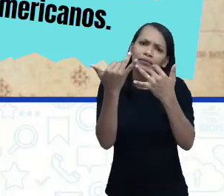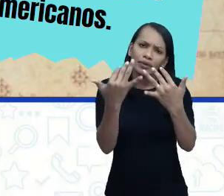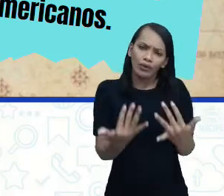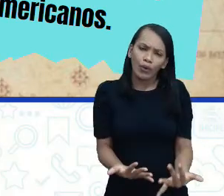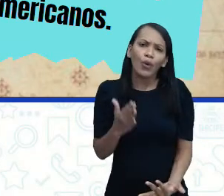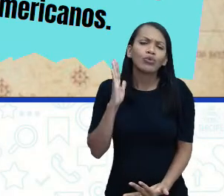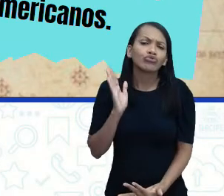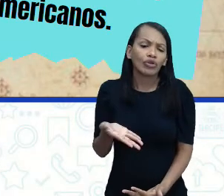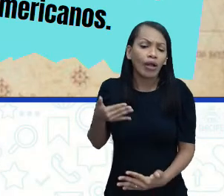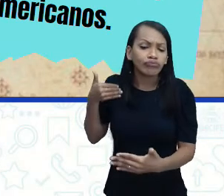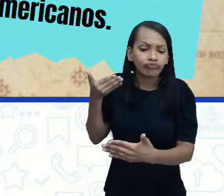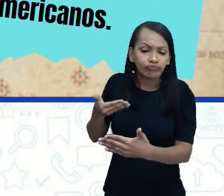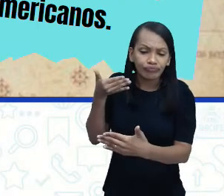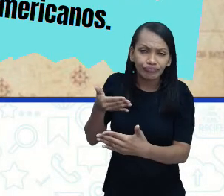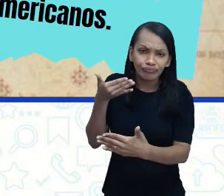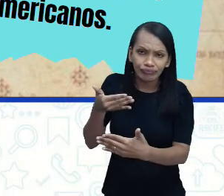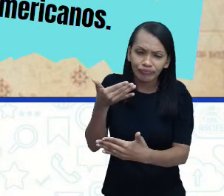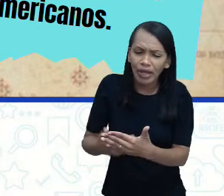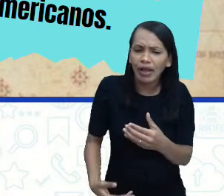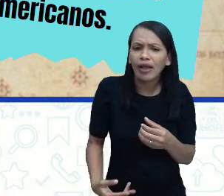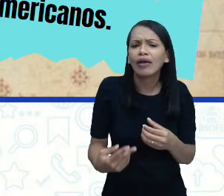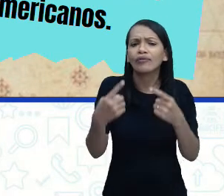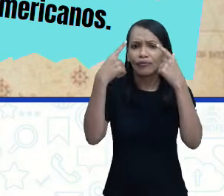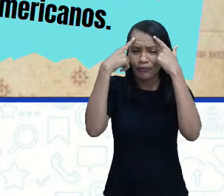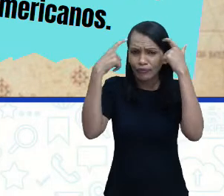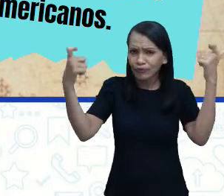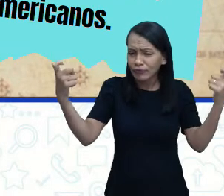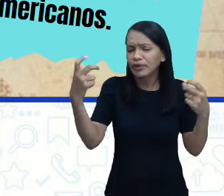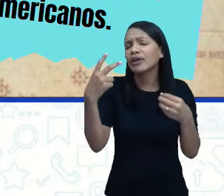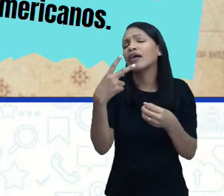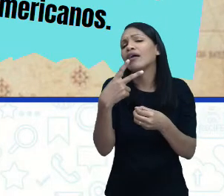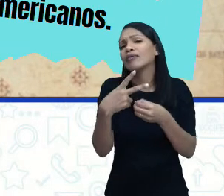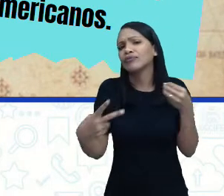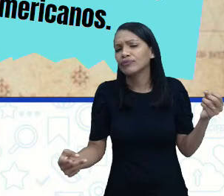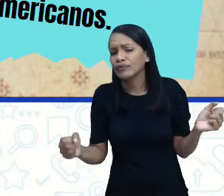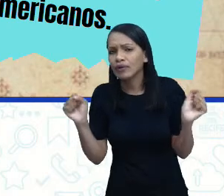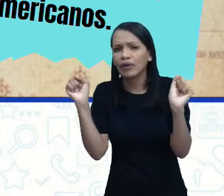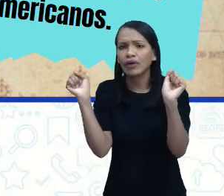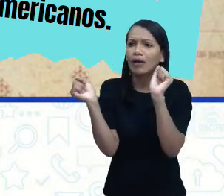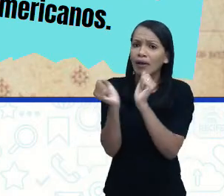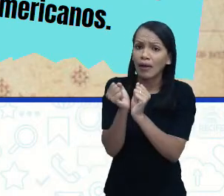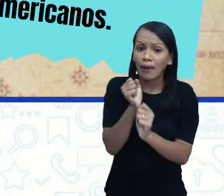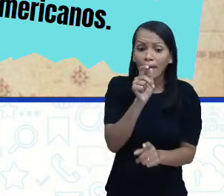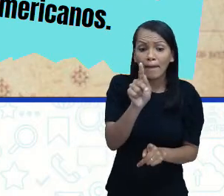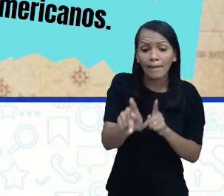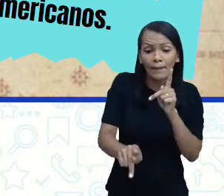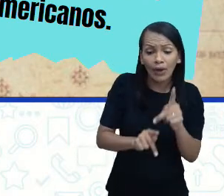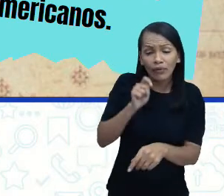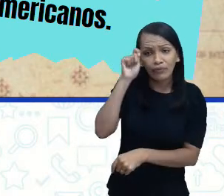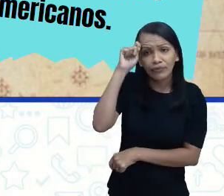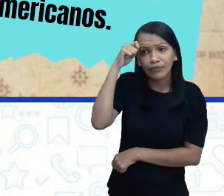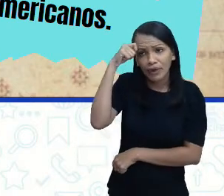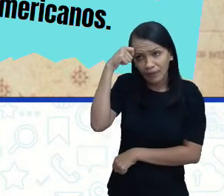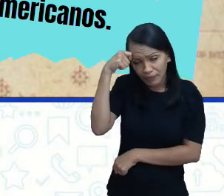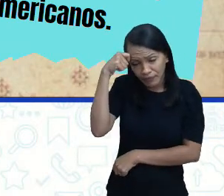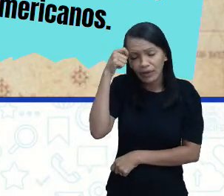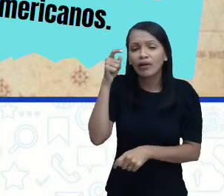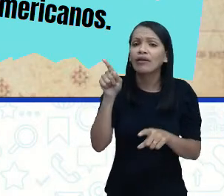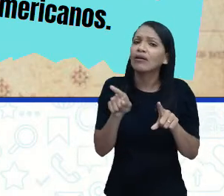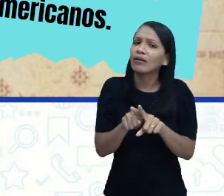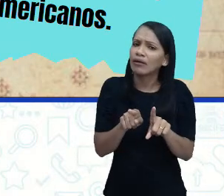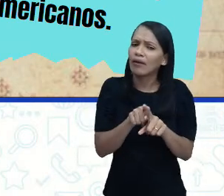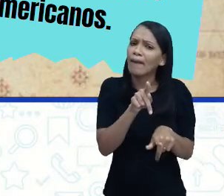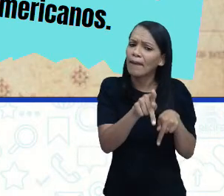Esse processo culminou com as violências, dominação e escravização, sobretudo de povos africanos e americanos. Os